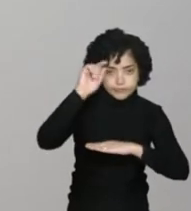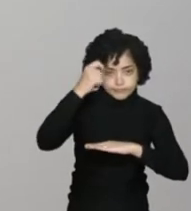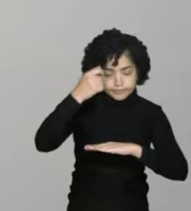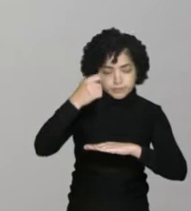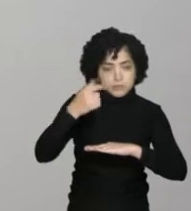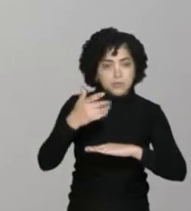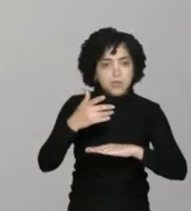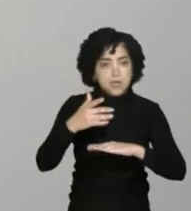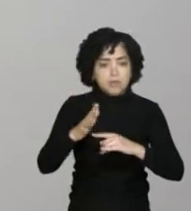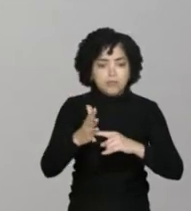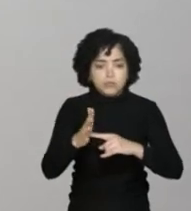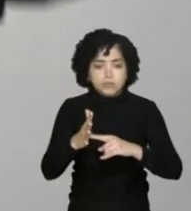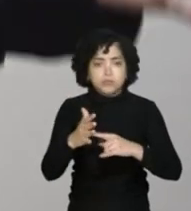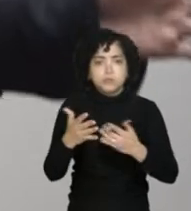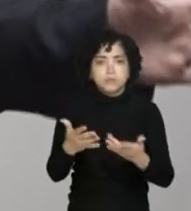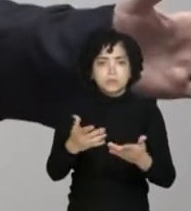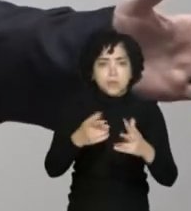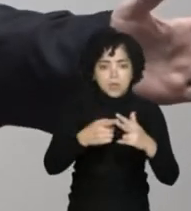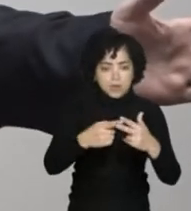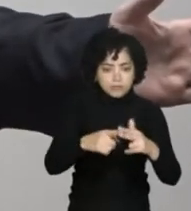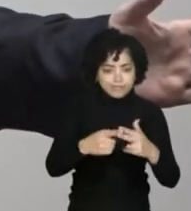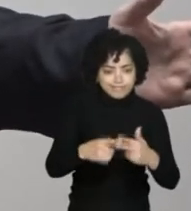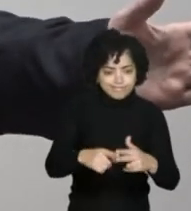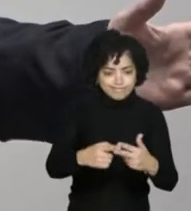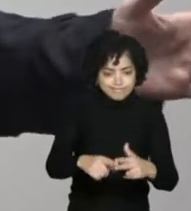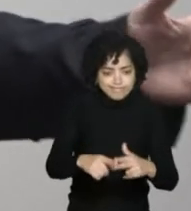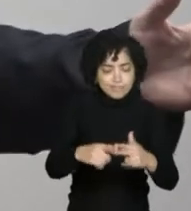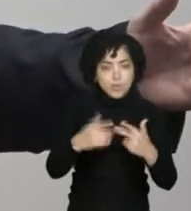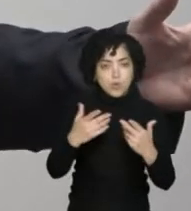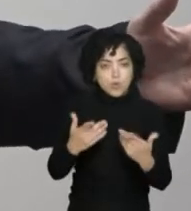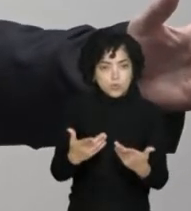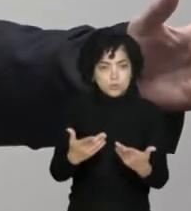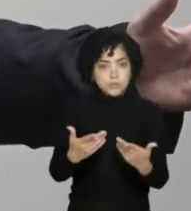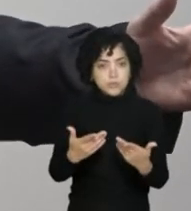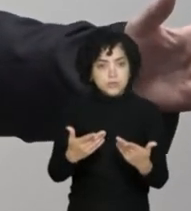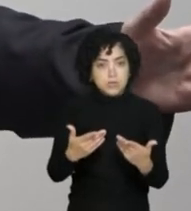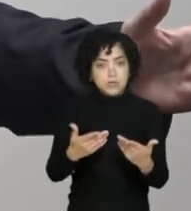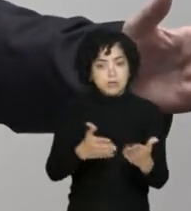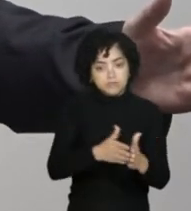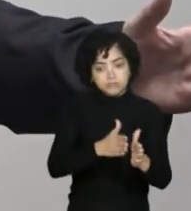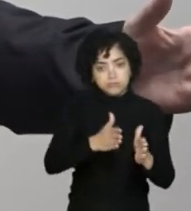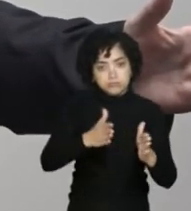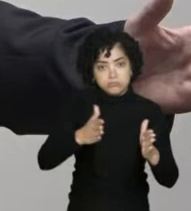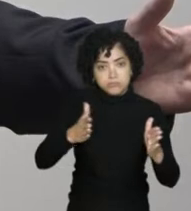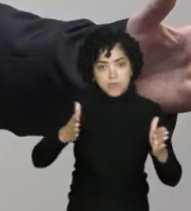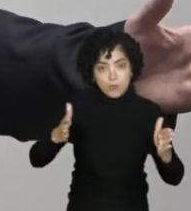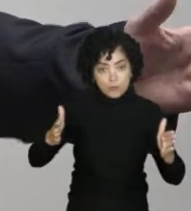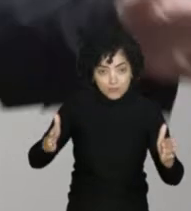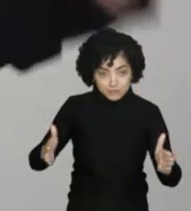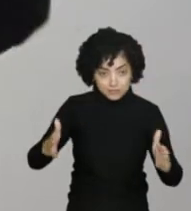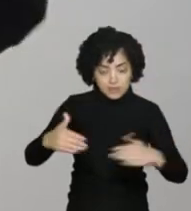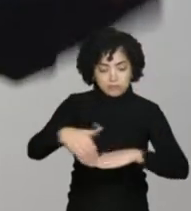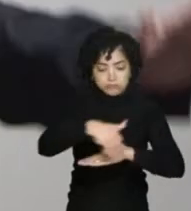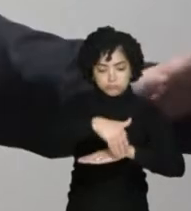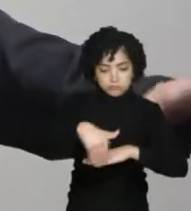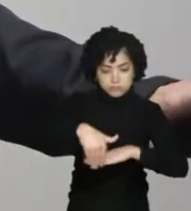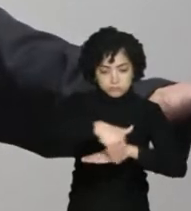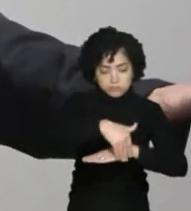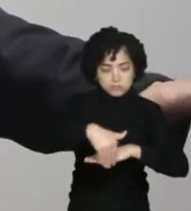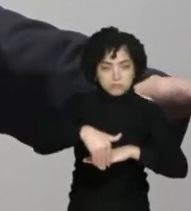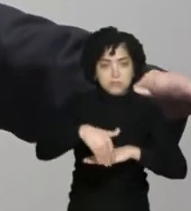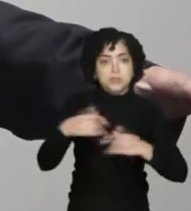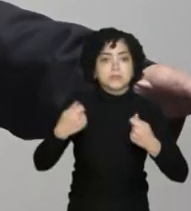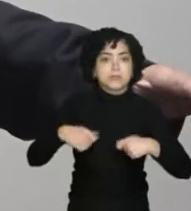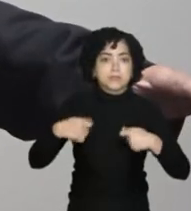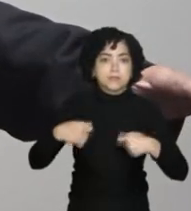tocar, tornar essa estrada viável para esse povo de lá. Abrir as curvas, que é possível fazer. Fazer asfalto, fazer essa